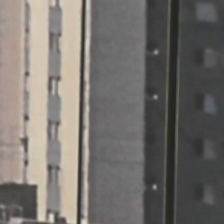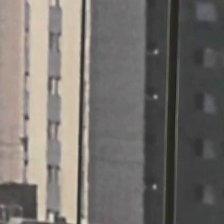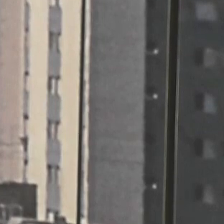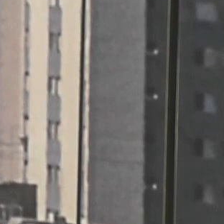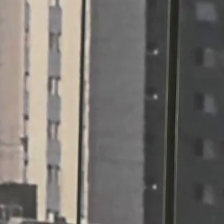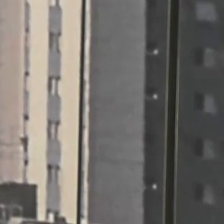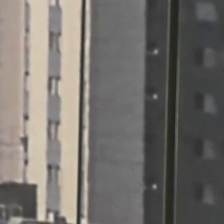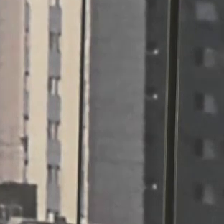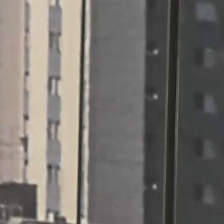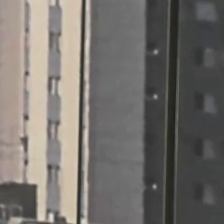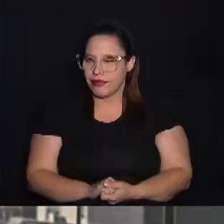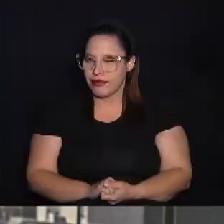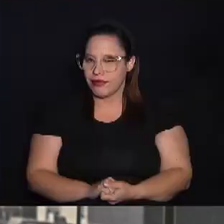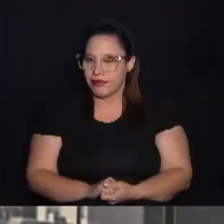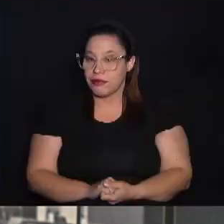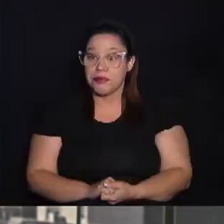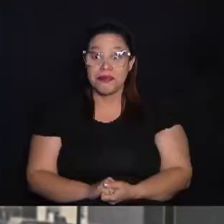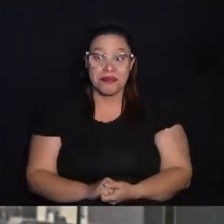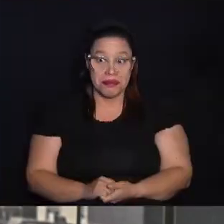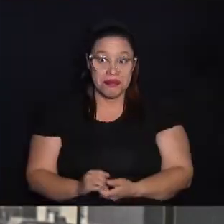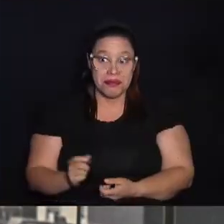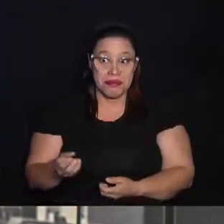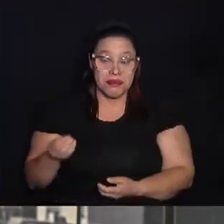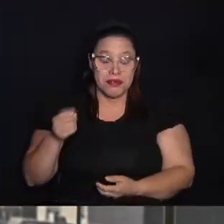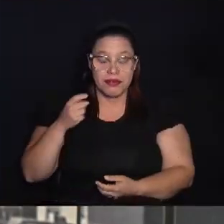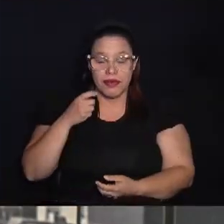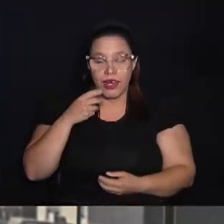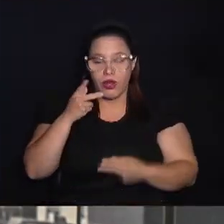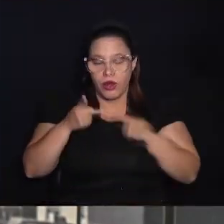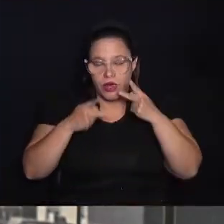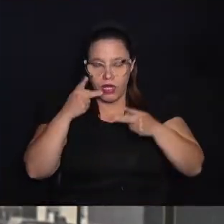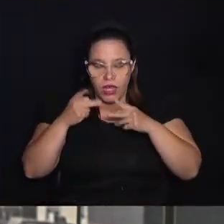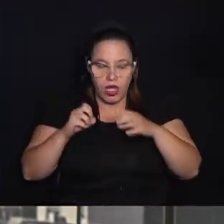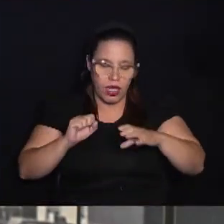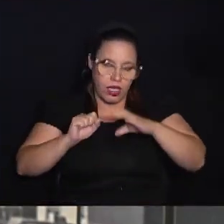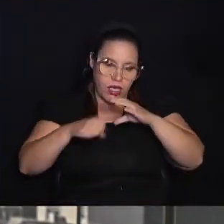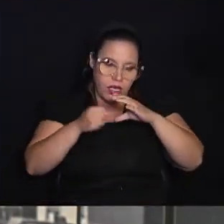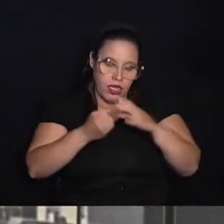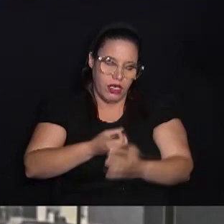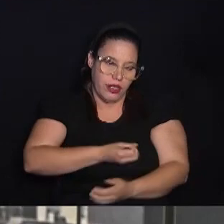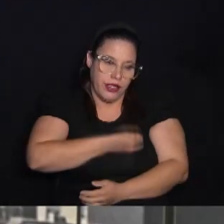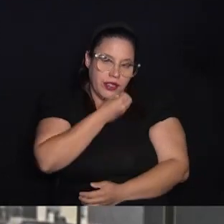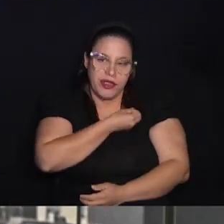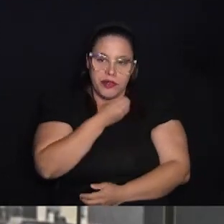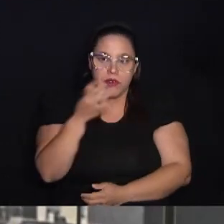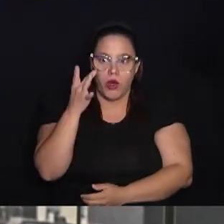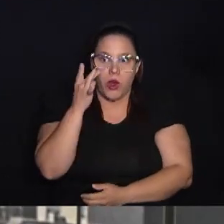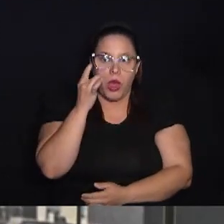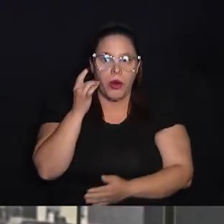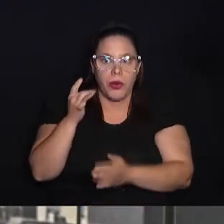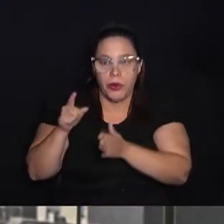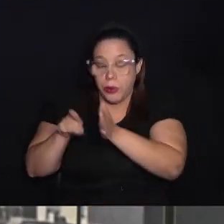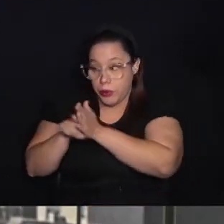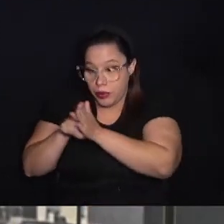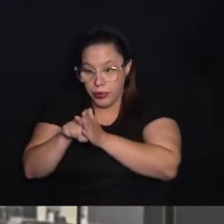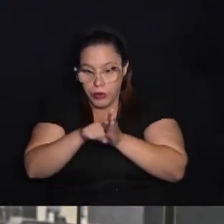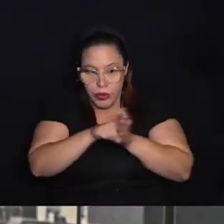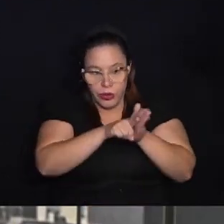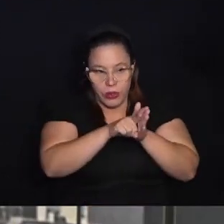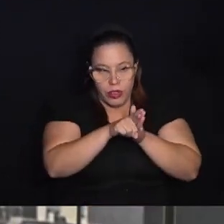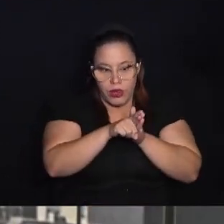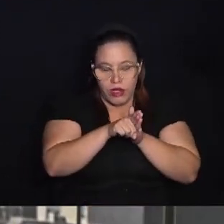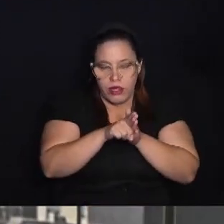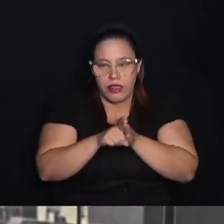Câmara bom é isso aí voltamos a falar ao vivo aqui no estúdio Câmara Como eu disse tem mais perguntas aqui do pessoal que tá